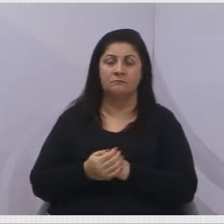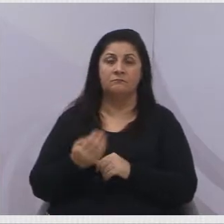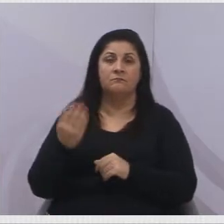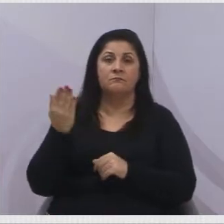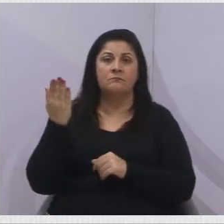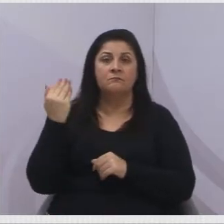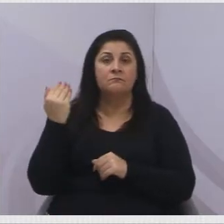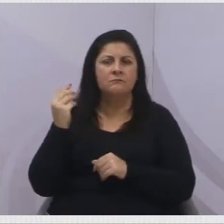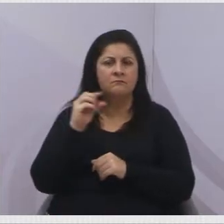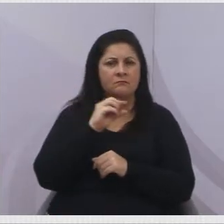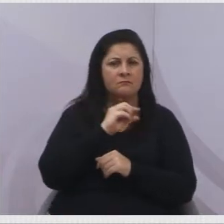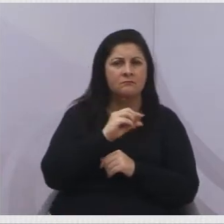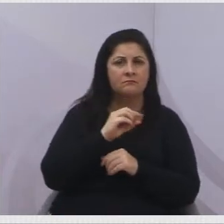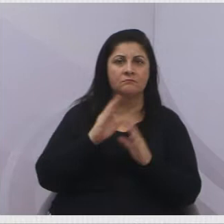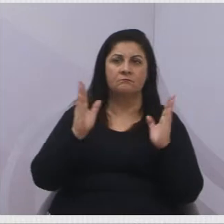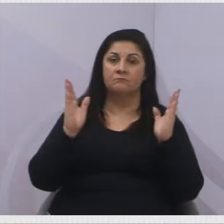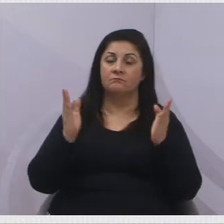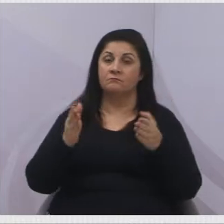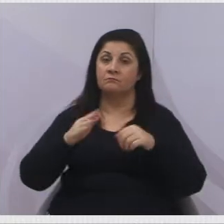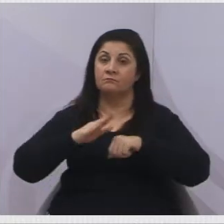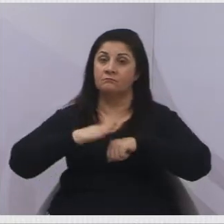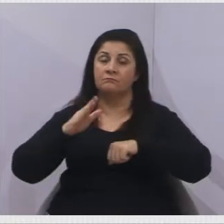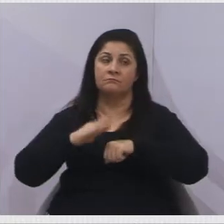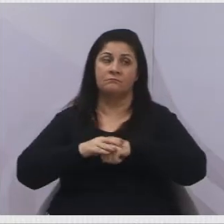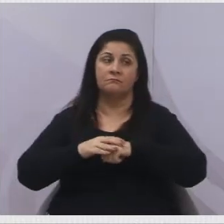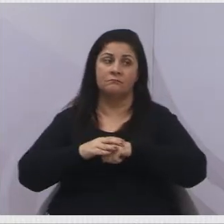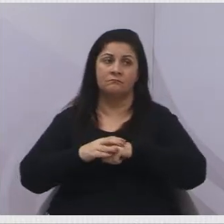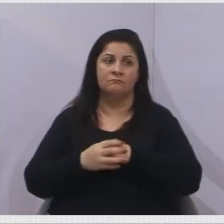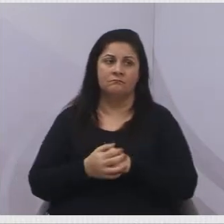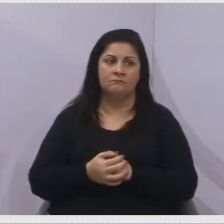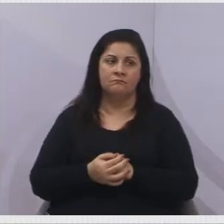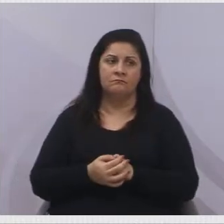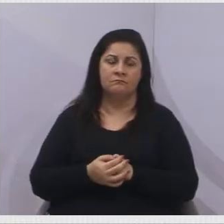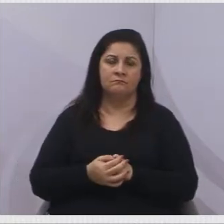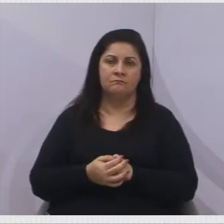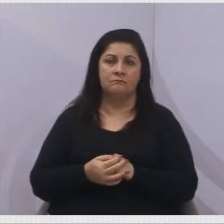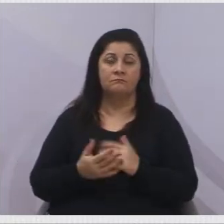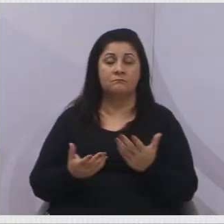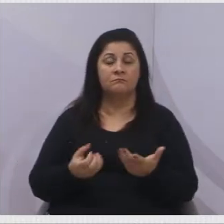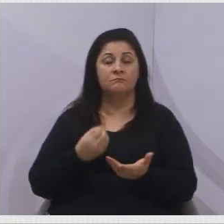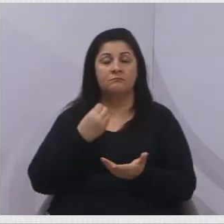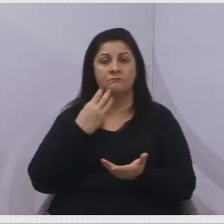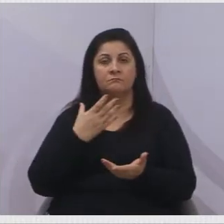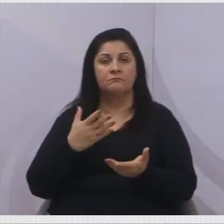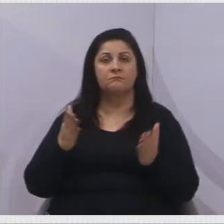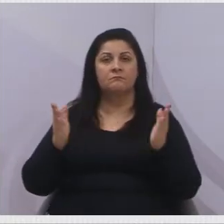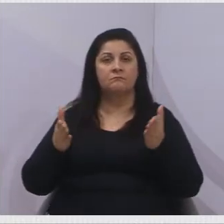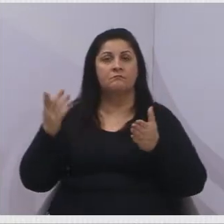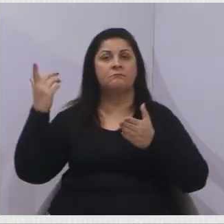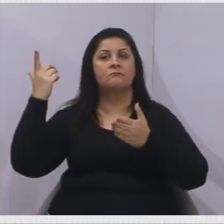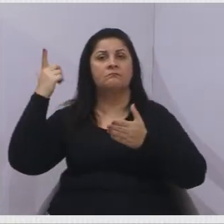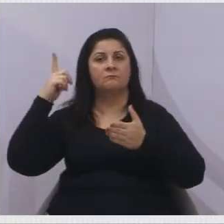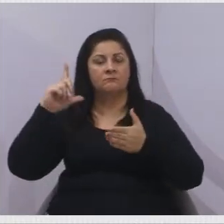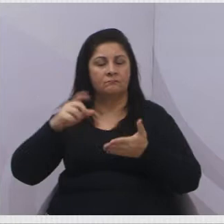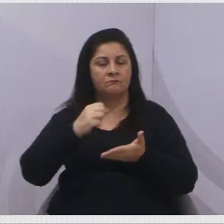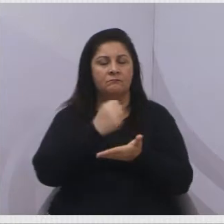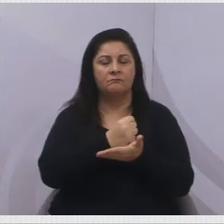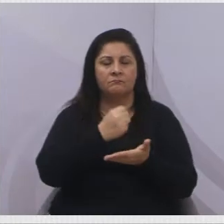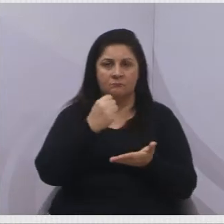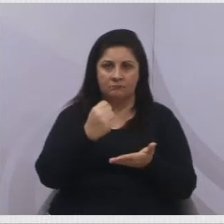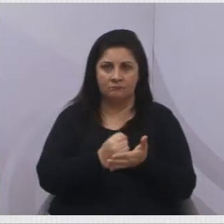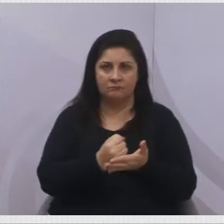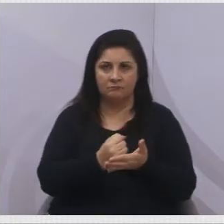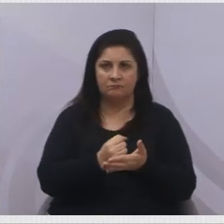de ser demanda reprimida, voltou a ser reprimida, e a gente tem a boa notícia que conseguimos contratar novamente